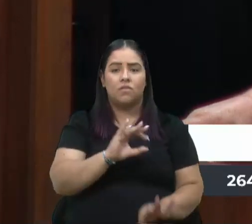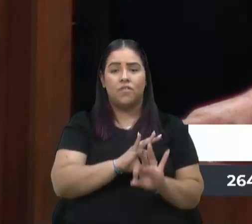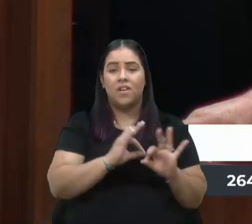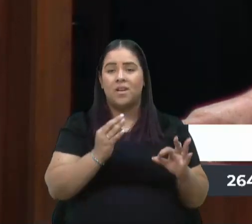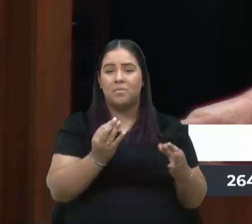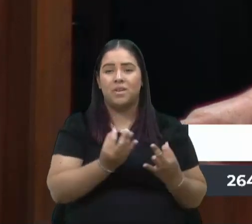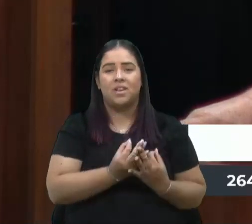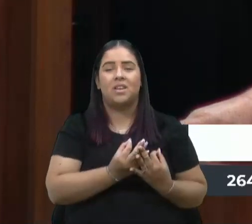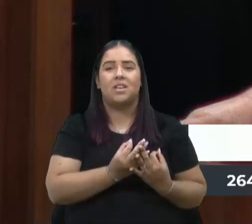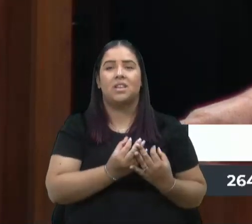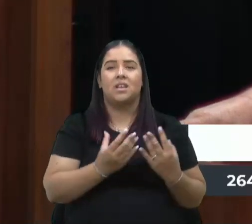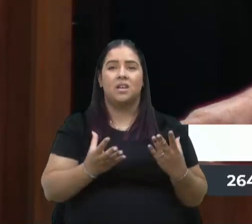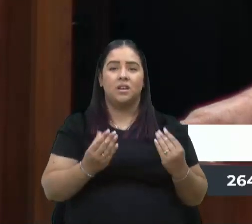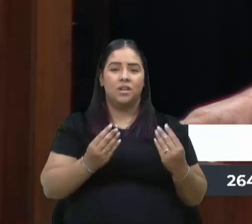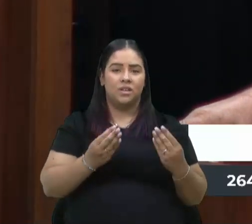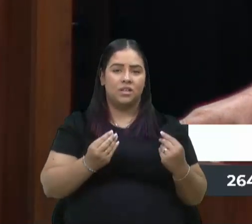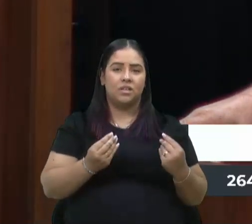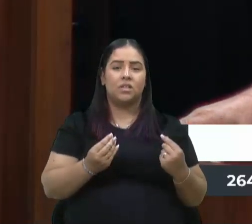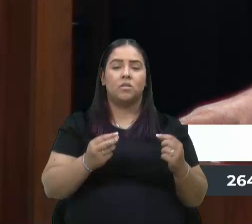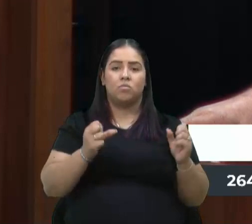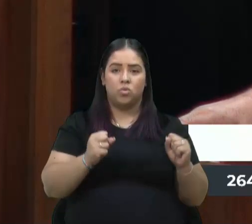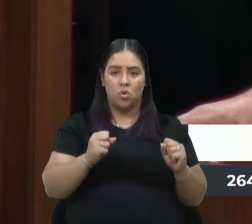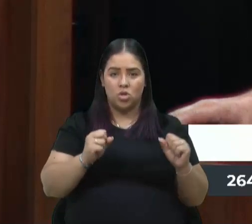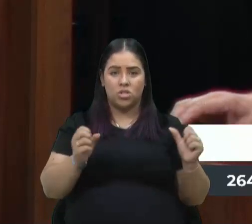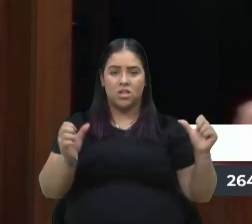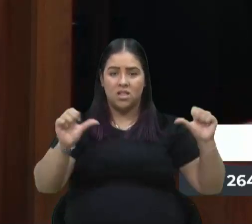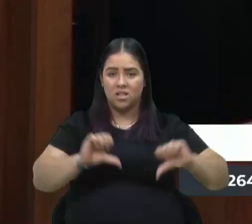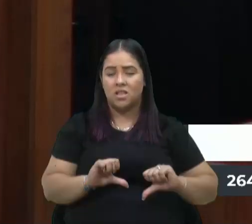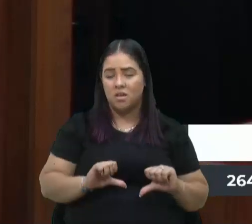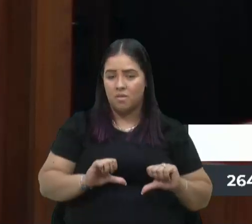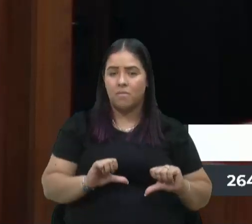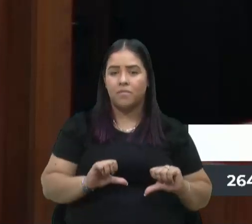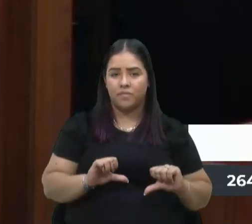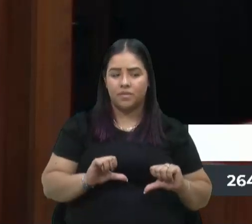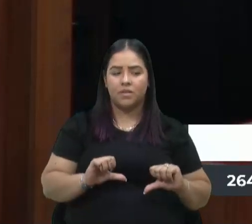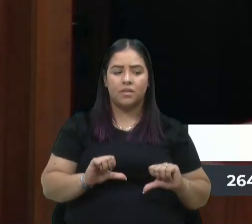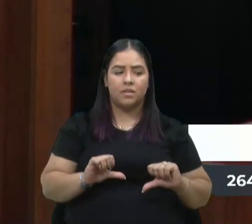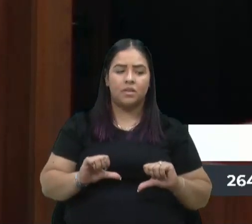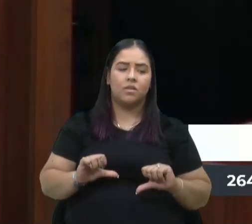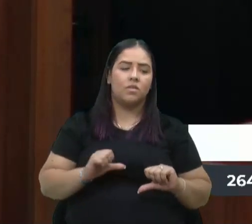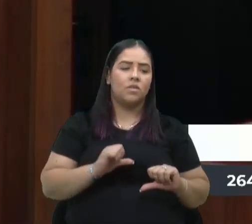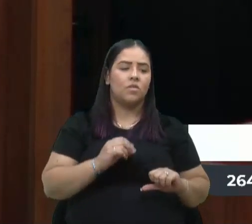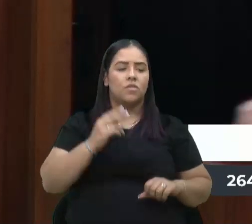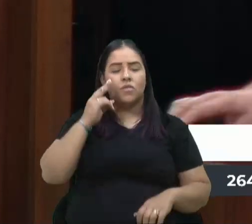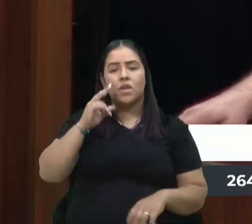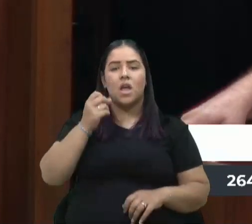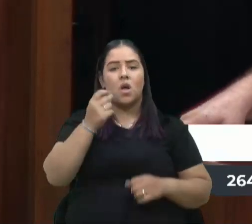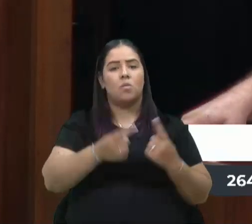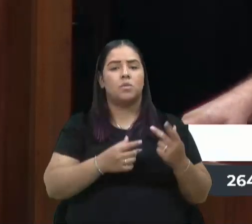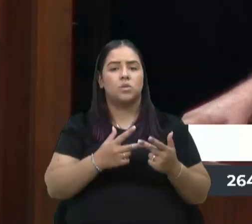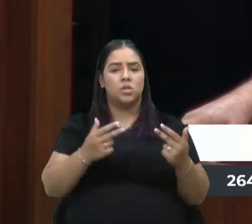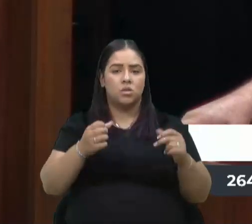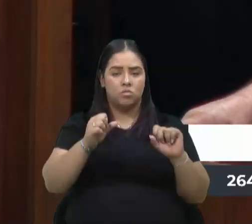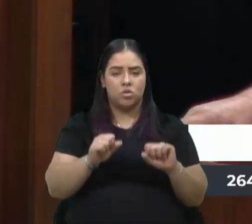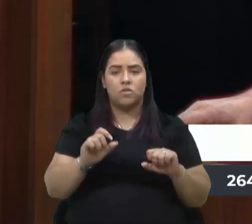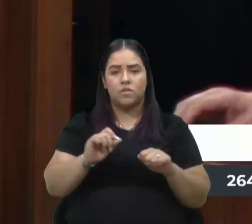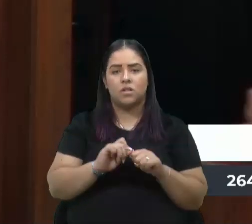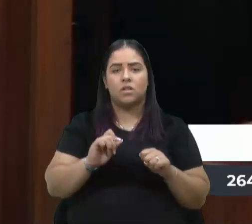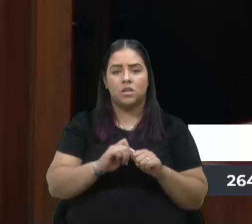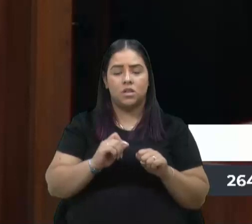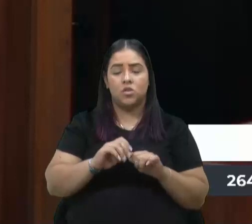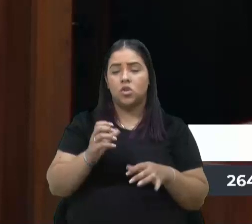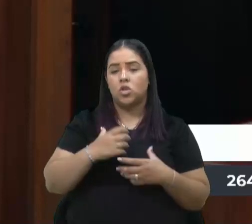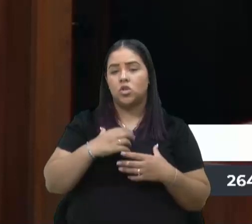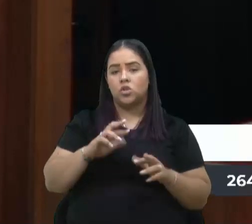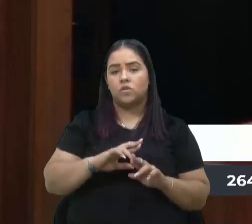ter uma tragédia ter sido maior. Então, eu vejo que algumas coisas que pode ser feito de uma outra forma,